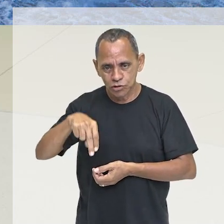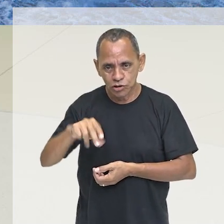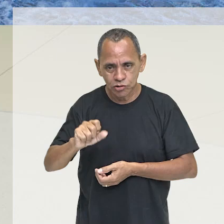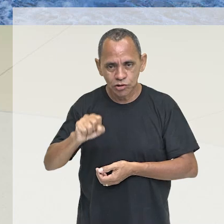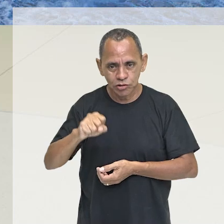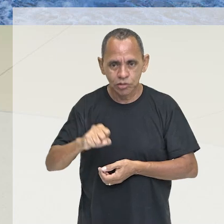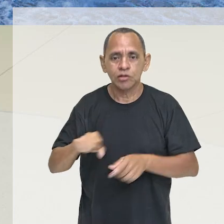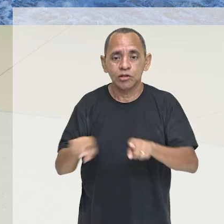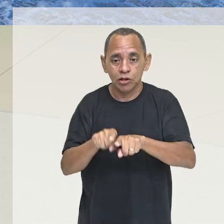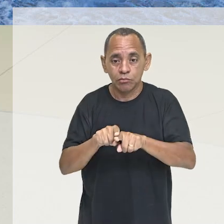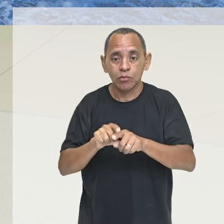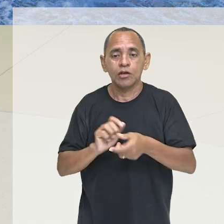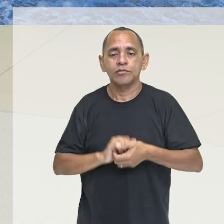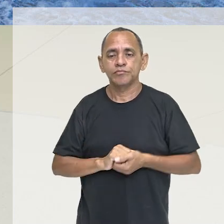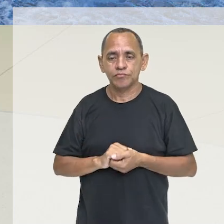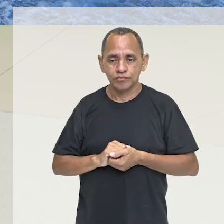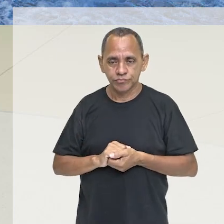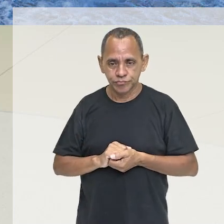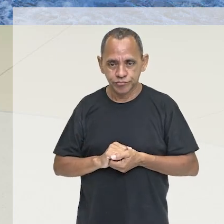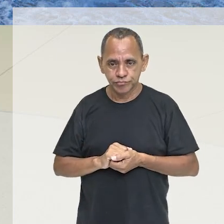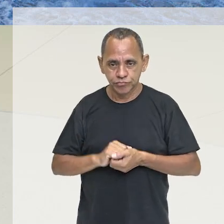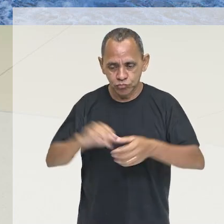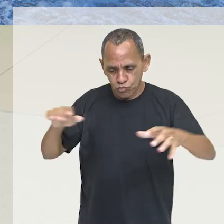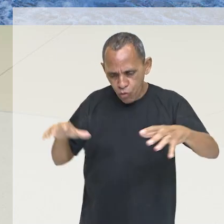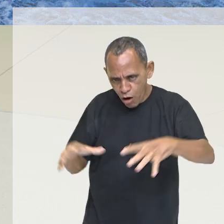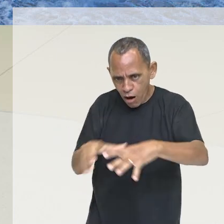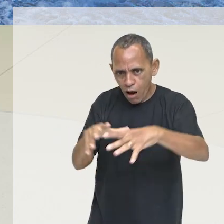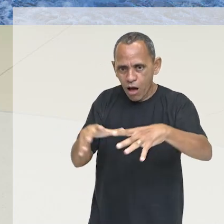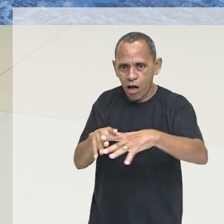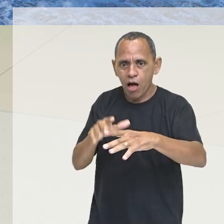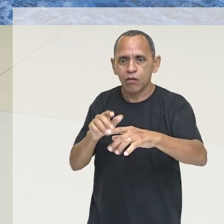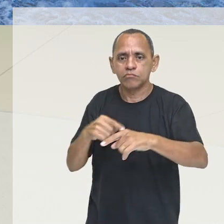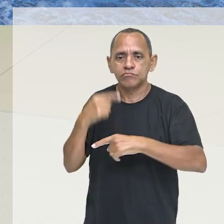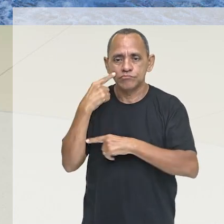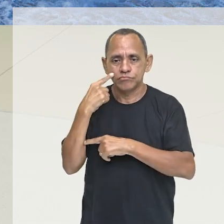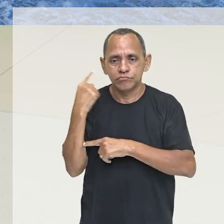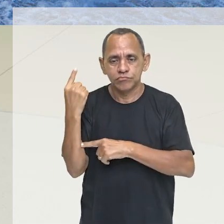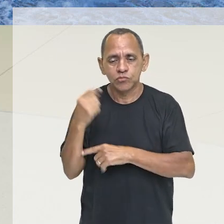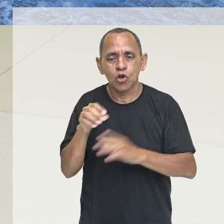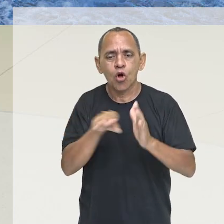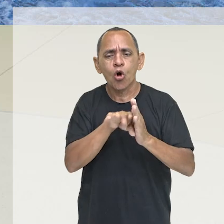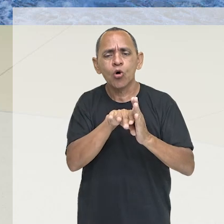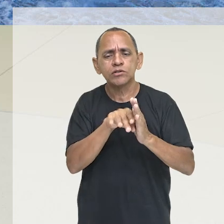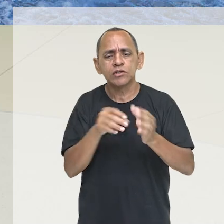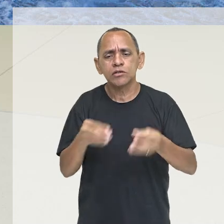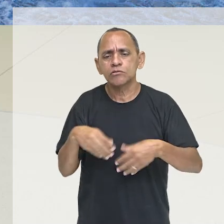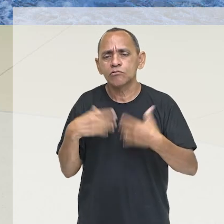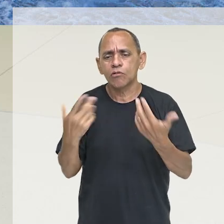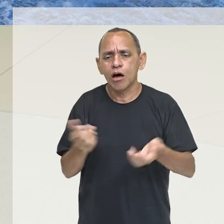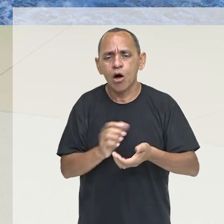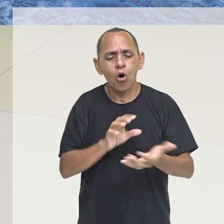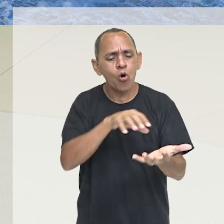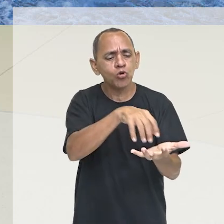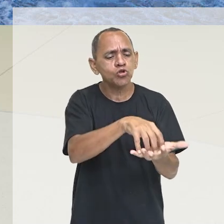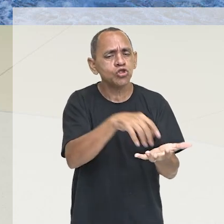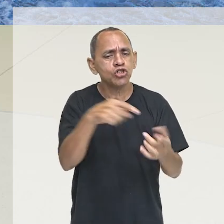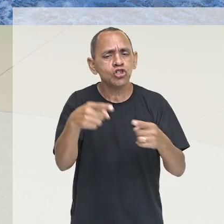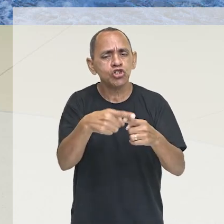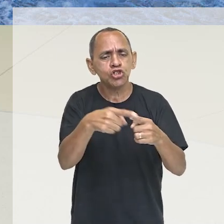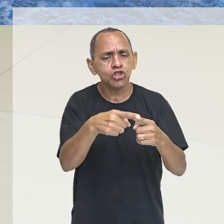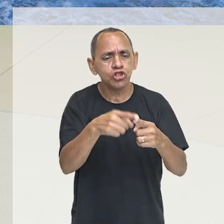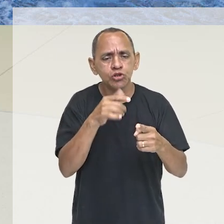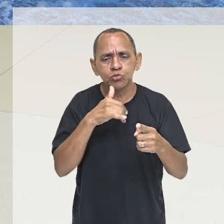uma introdução do que nós vamos ver, vamos lá definir o que é essa usina, qual é o tipo de